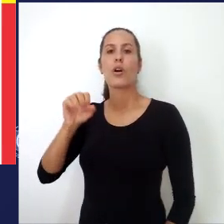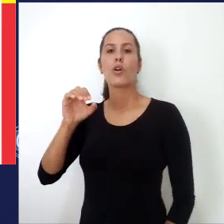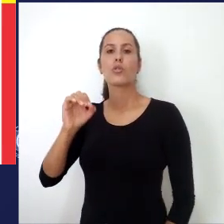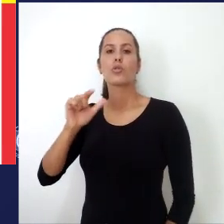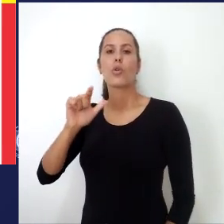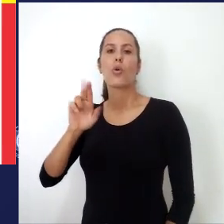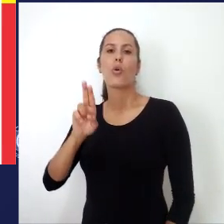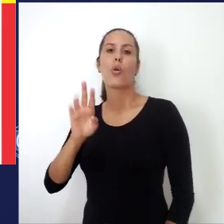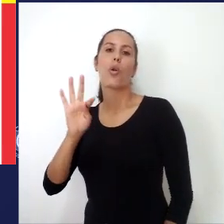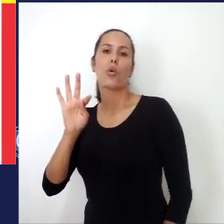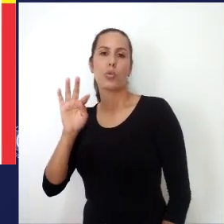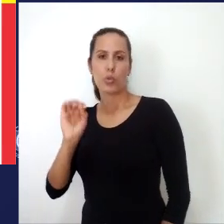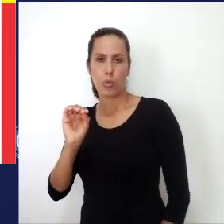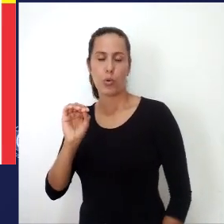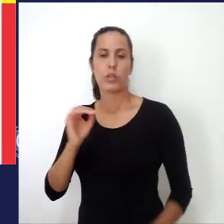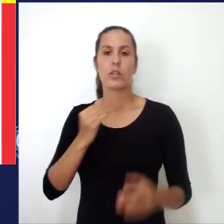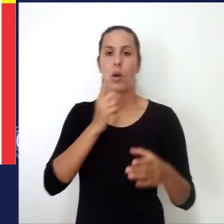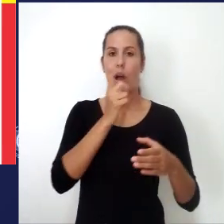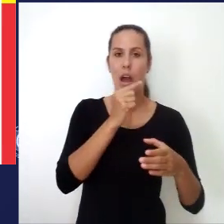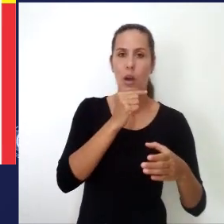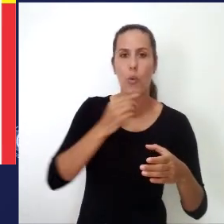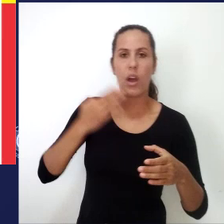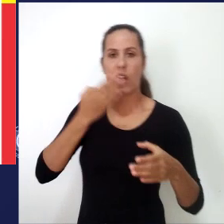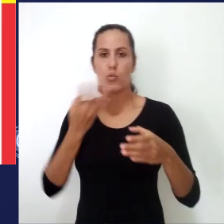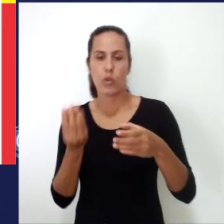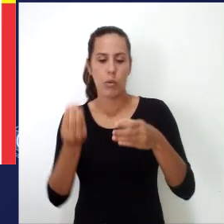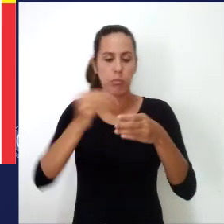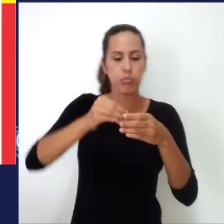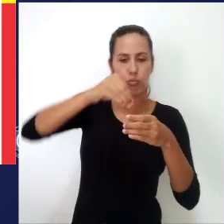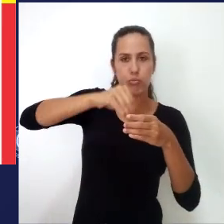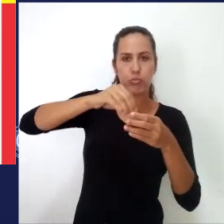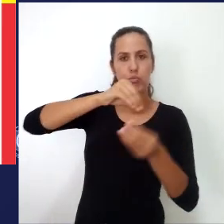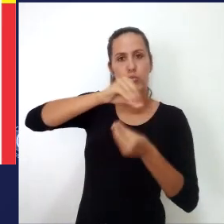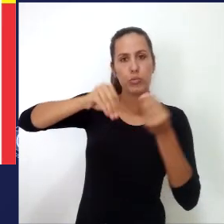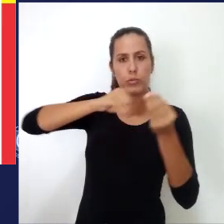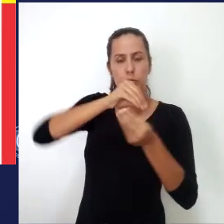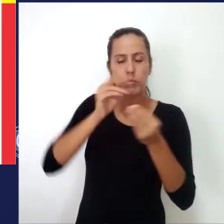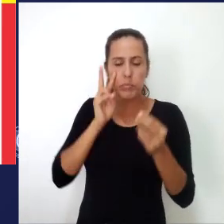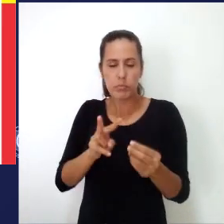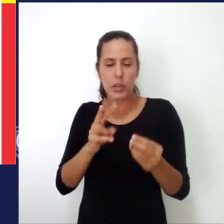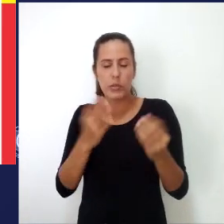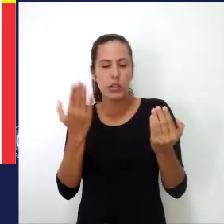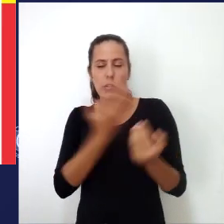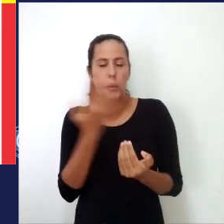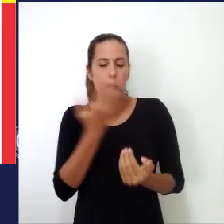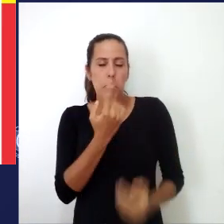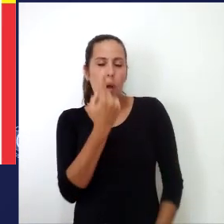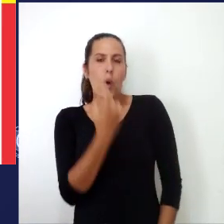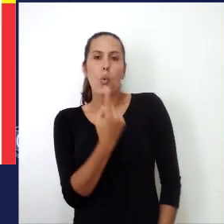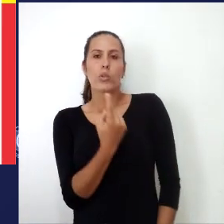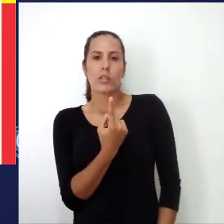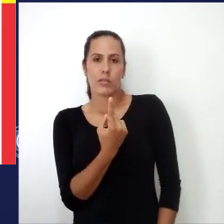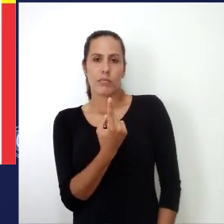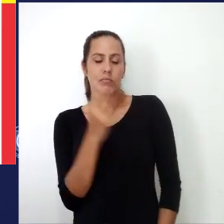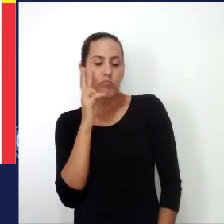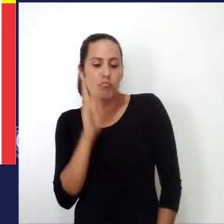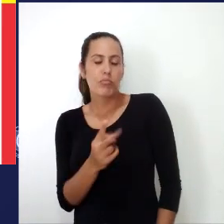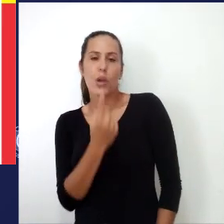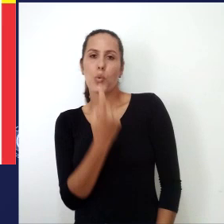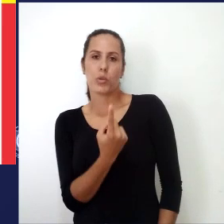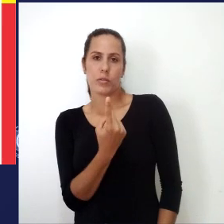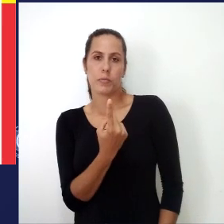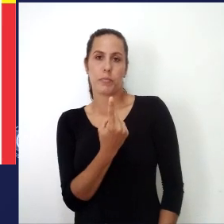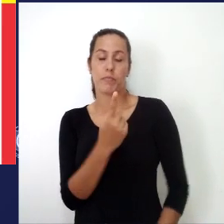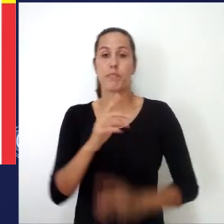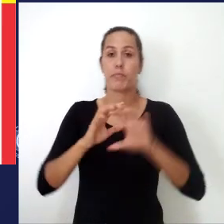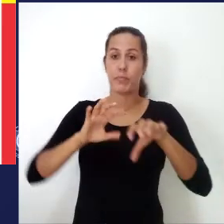Você coloca ali a mistura de água com açúcar, mistura-se e você vai encontrar apenas uma única fase. Mas existe também a